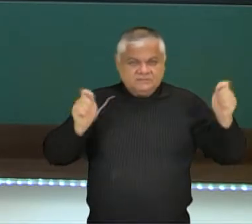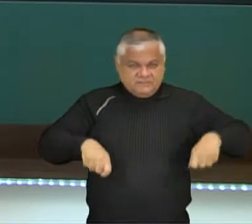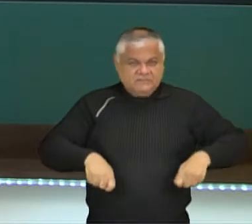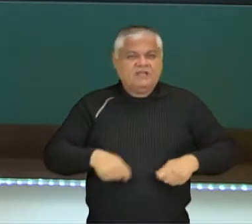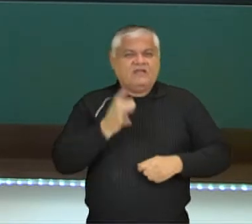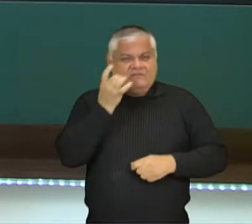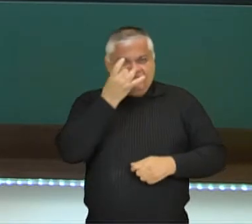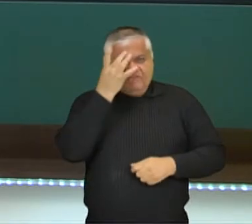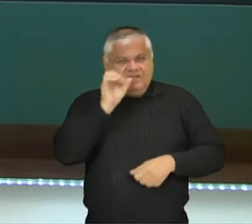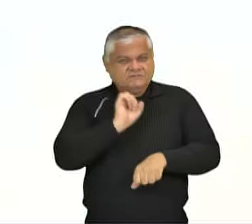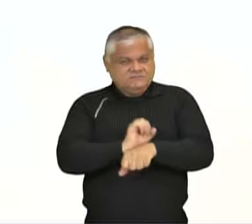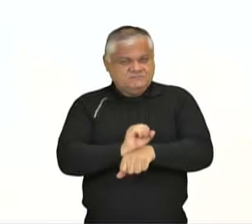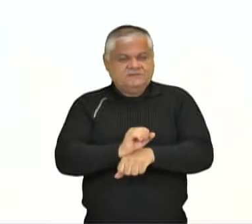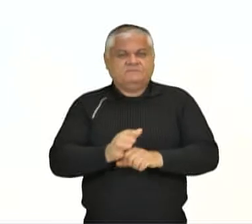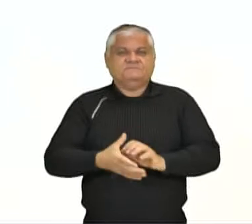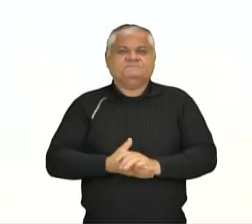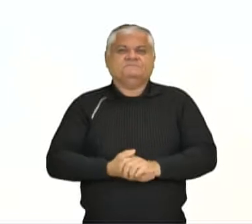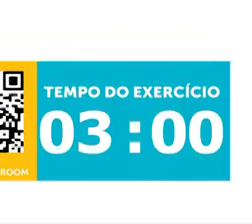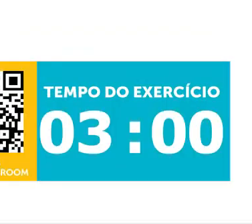Tá fácil, eu te espero.